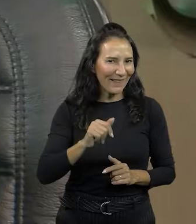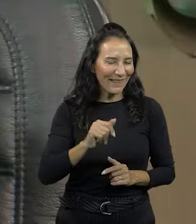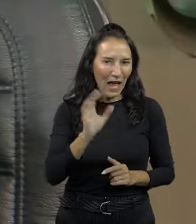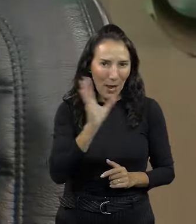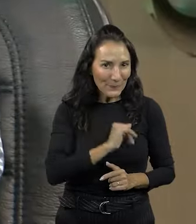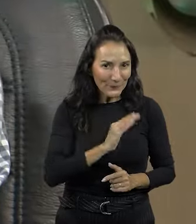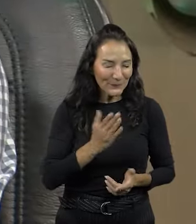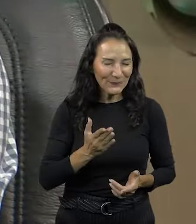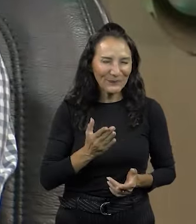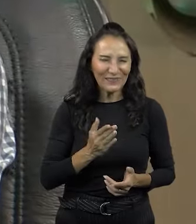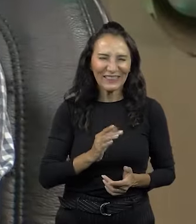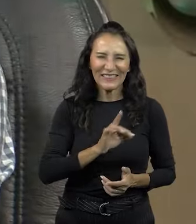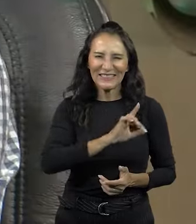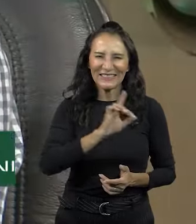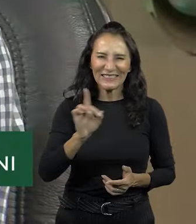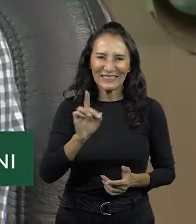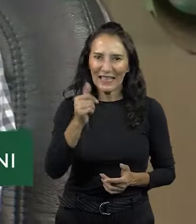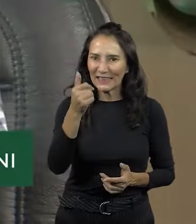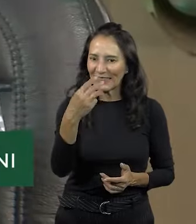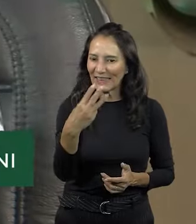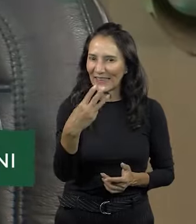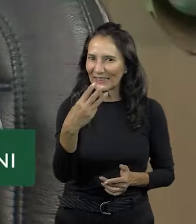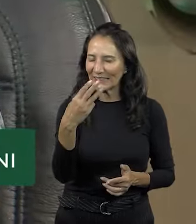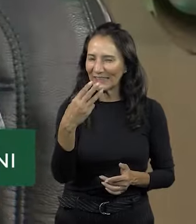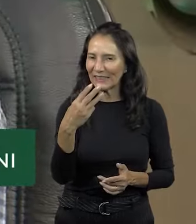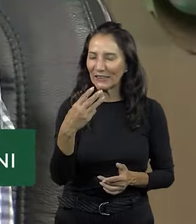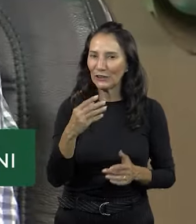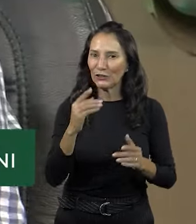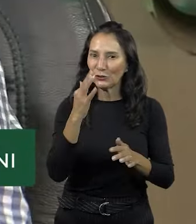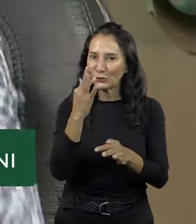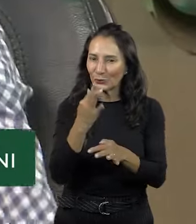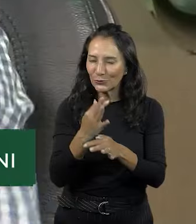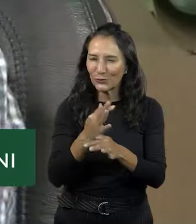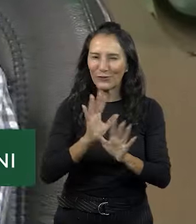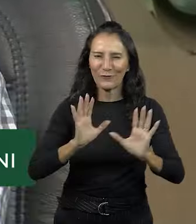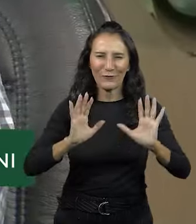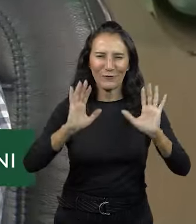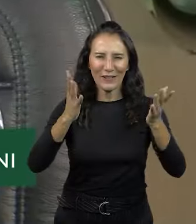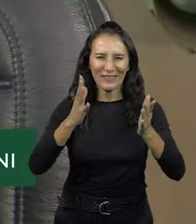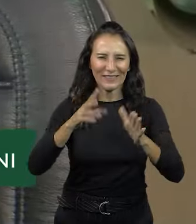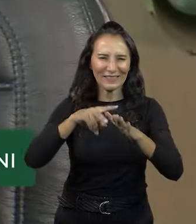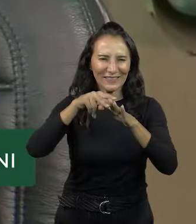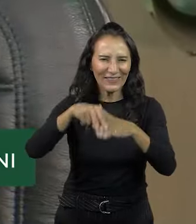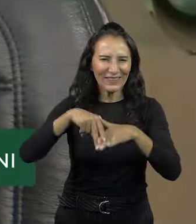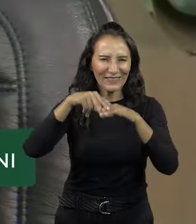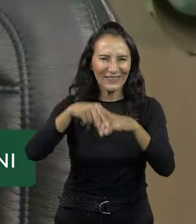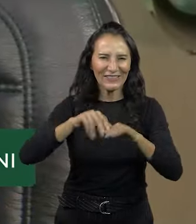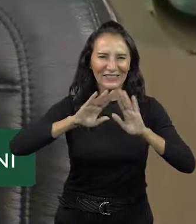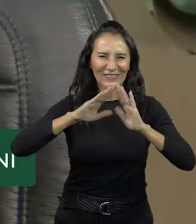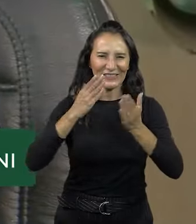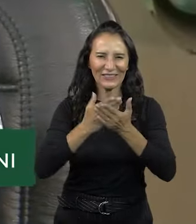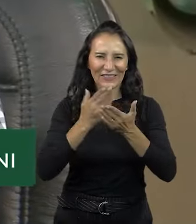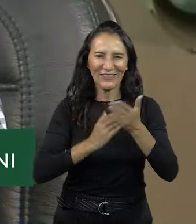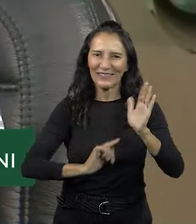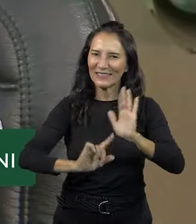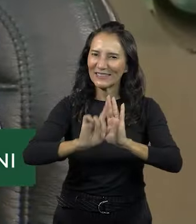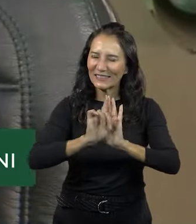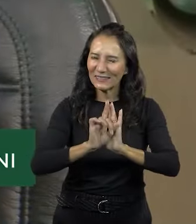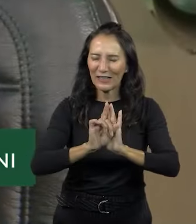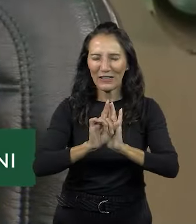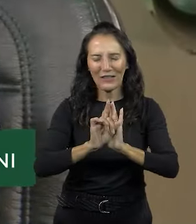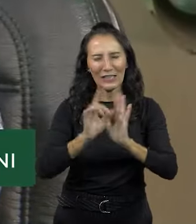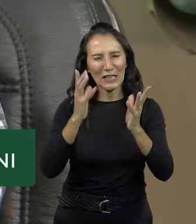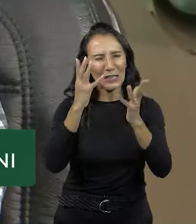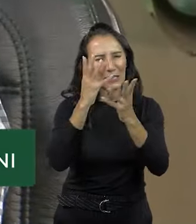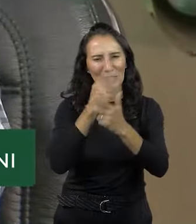julho festa C do Colégio Batista Getsemani uma festa linda linda